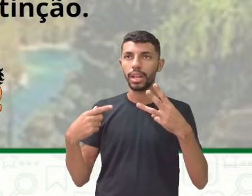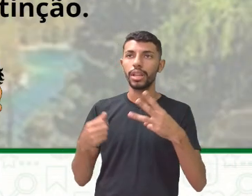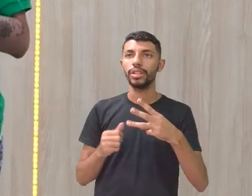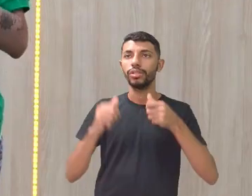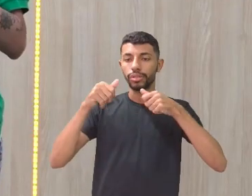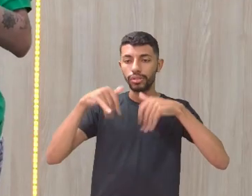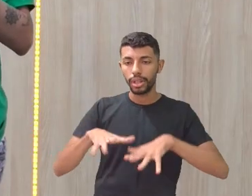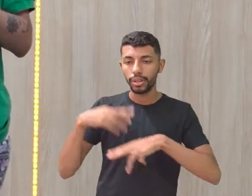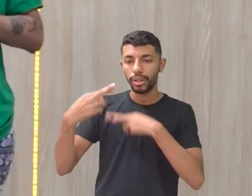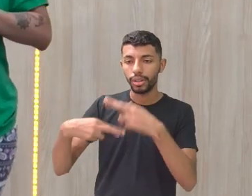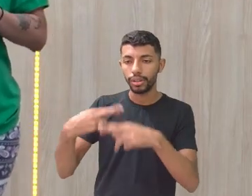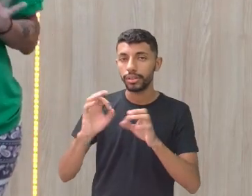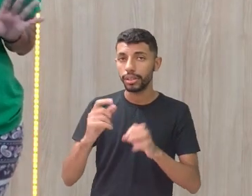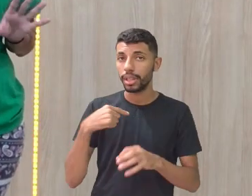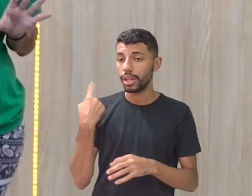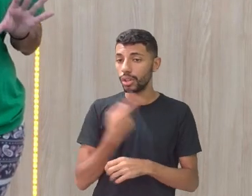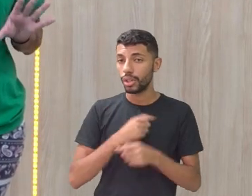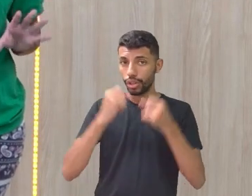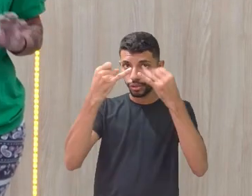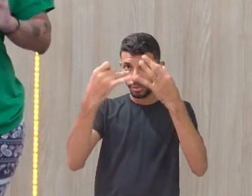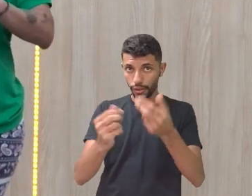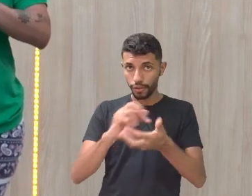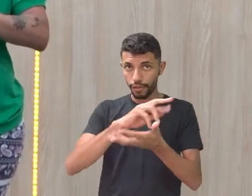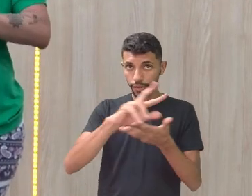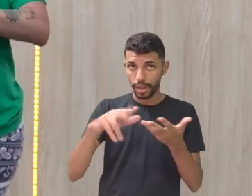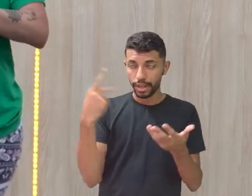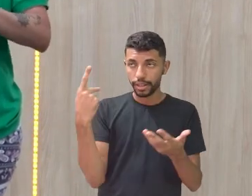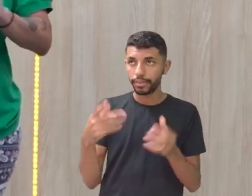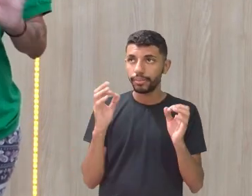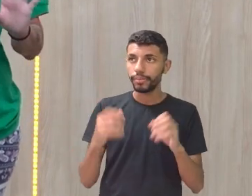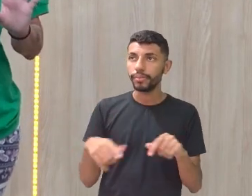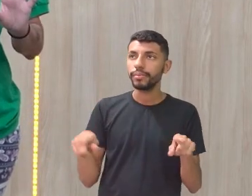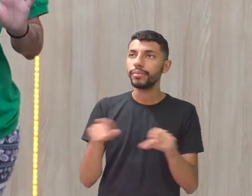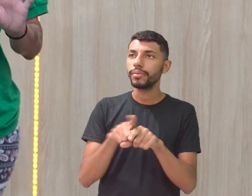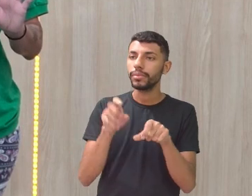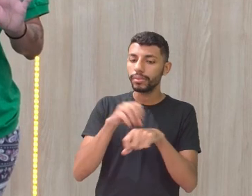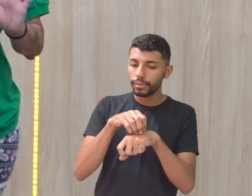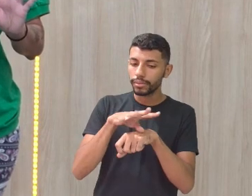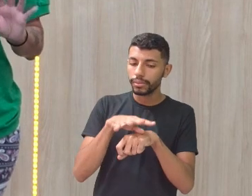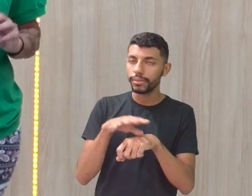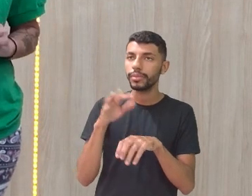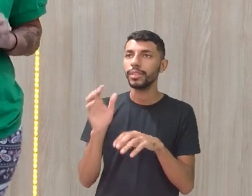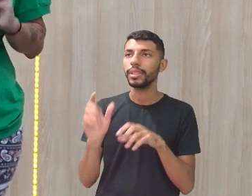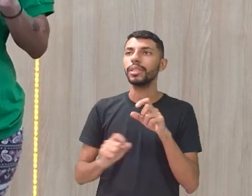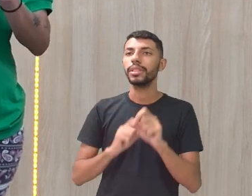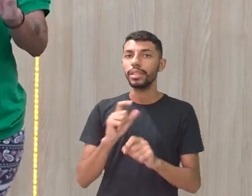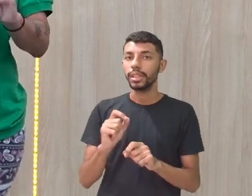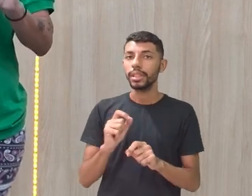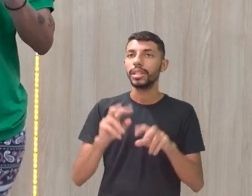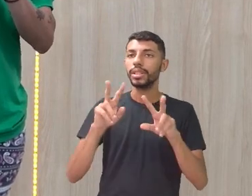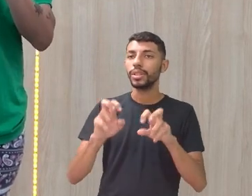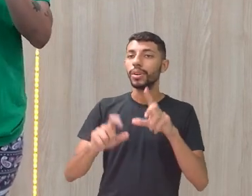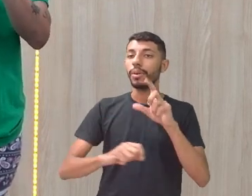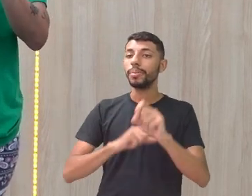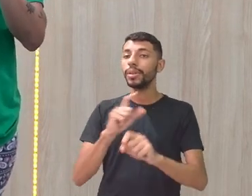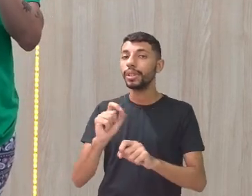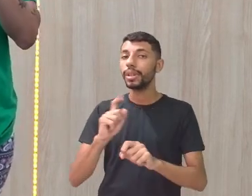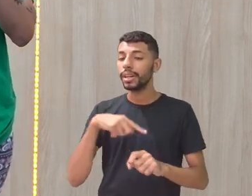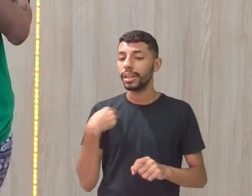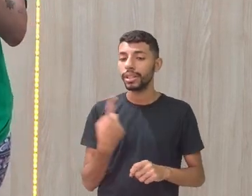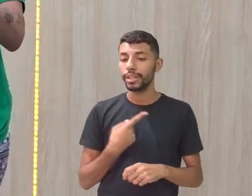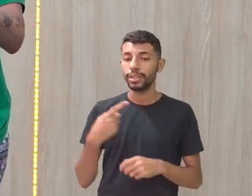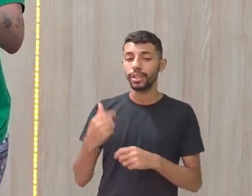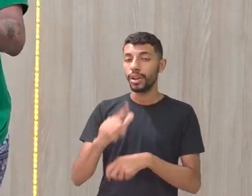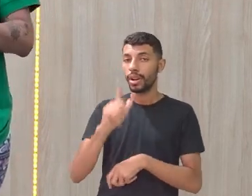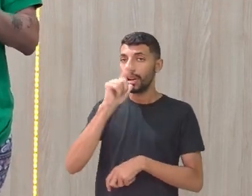renováveis. A gente falou de vários aqui, né? Inclusive deu um toque aqui já no fim da aula sobre essa questão dos nossos